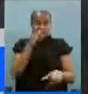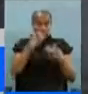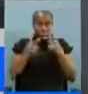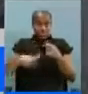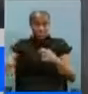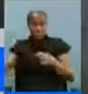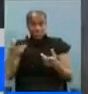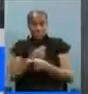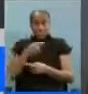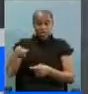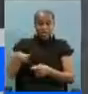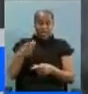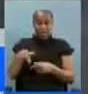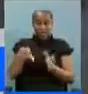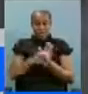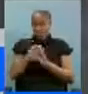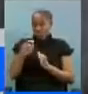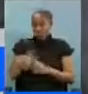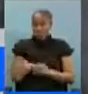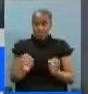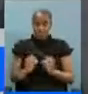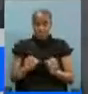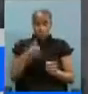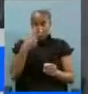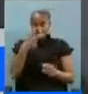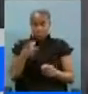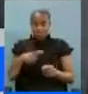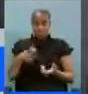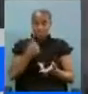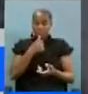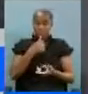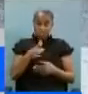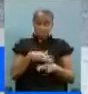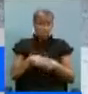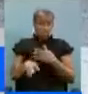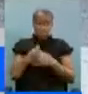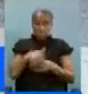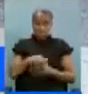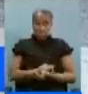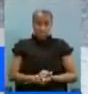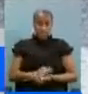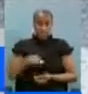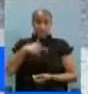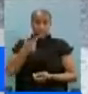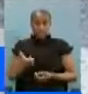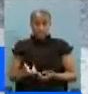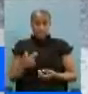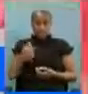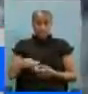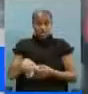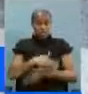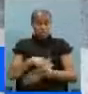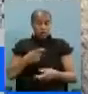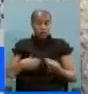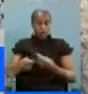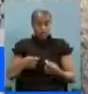eu para comprar e venda lá. Lá que tem condições. Tenho assim de um medida para se fazer conosco. Para além da ocupação dos passeios para